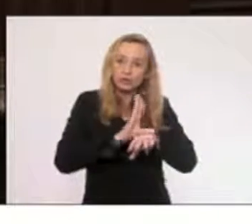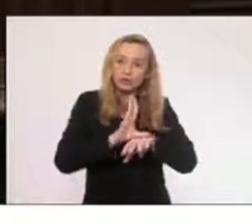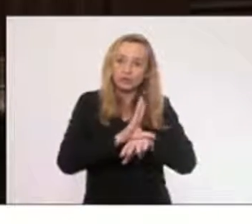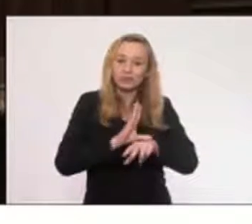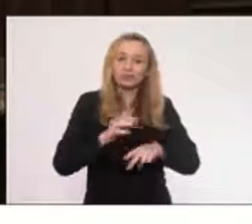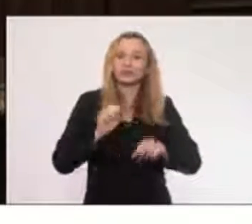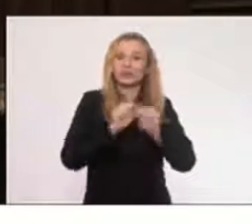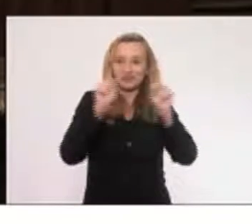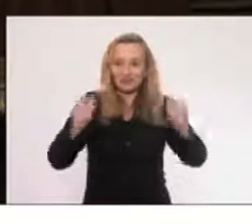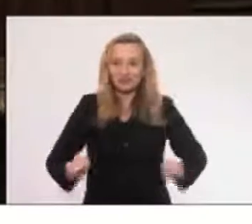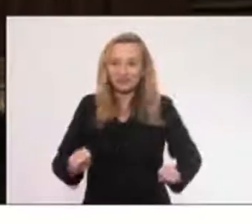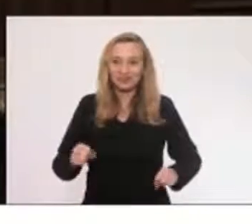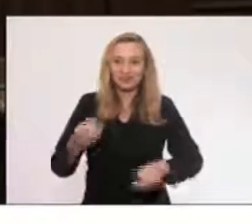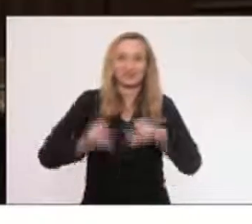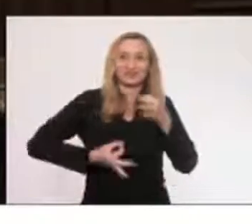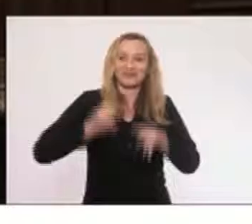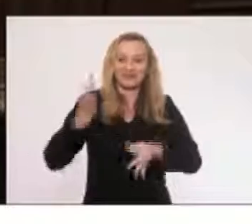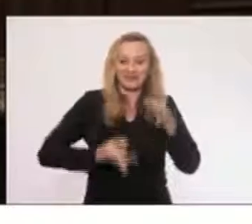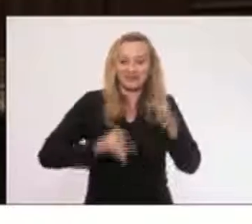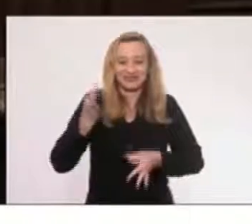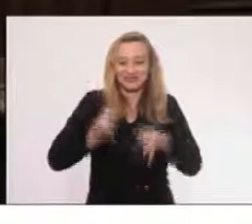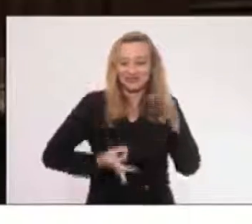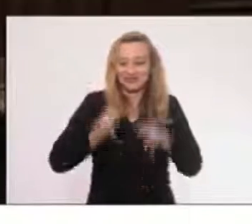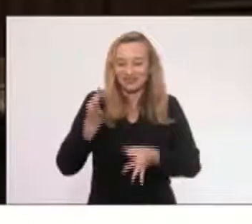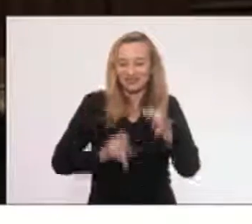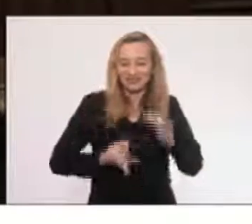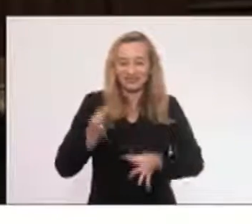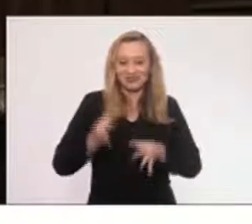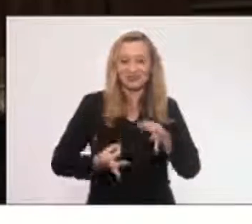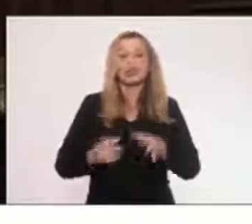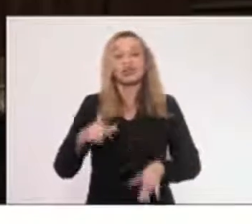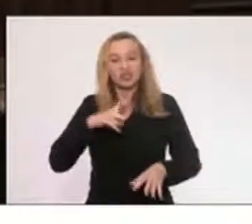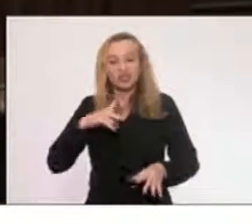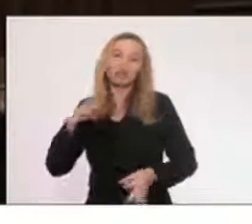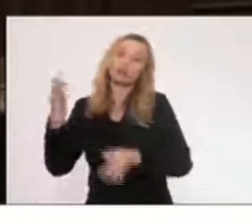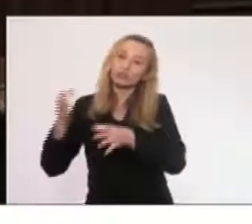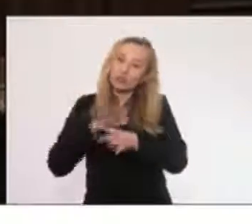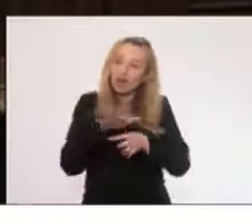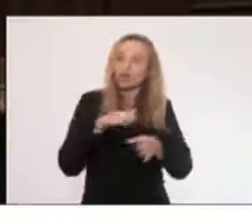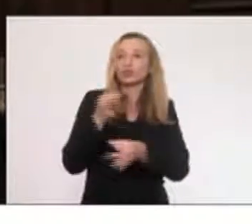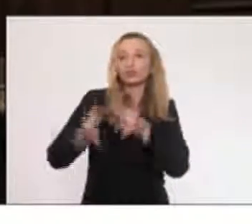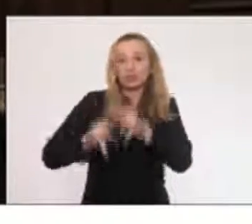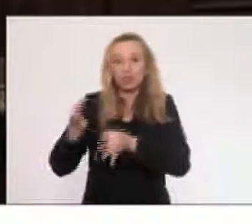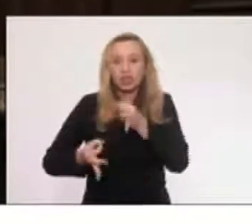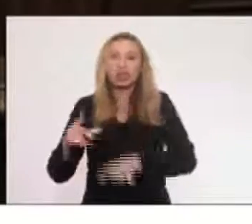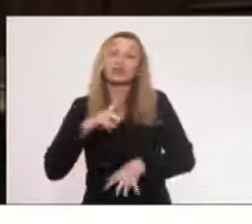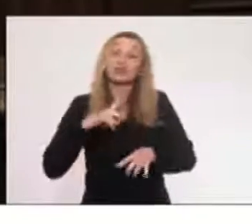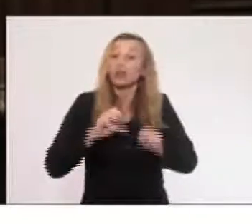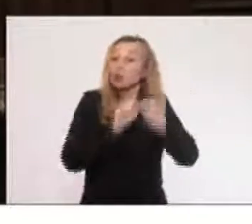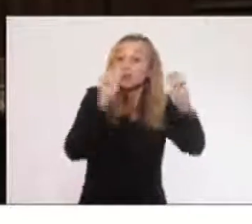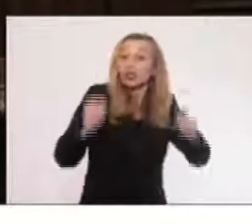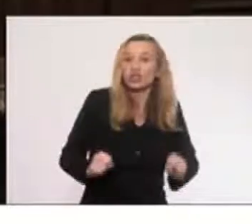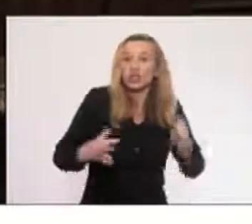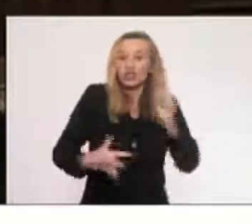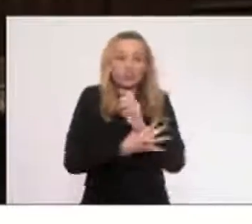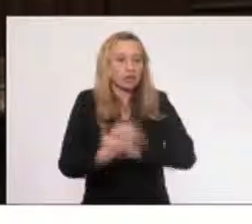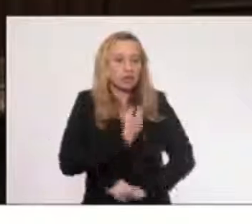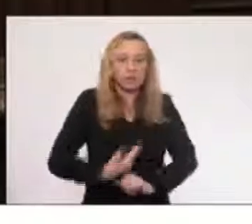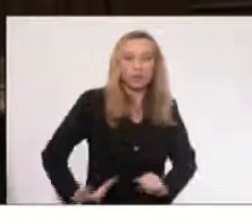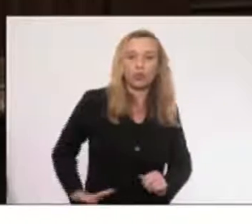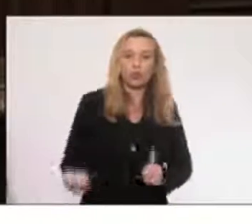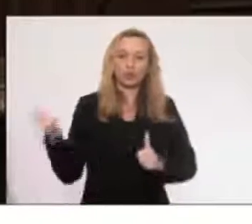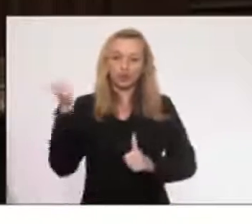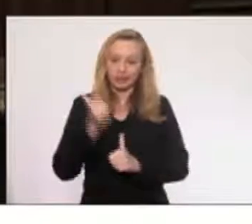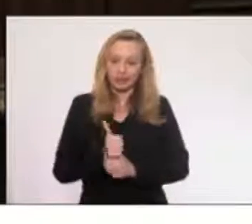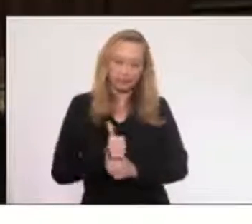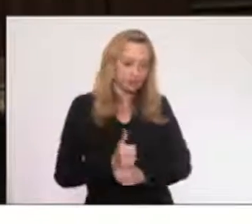de justiça, nós temos um judiciário, nós temos um sistema, uma segurança